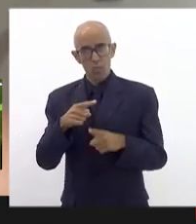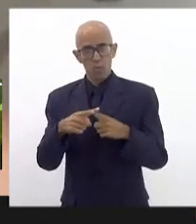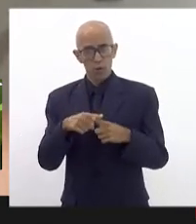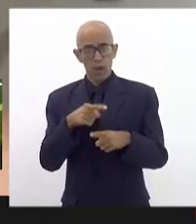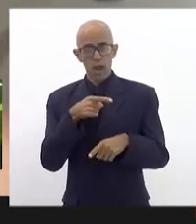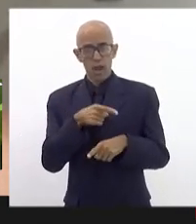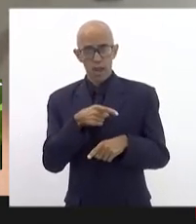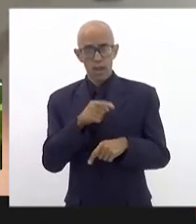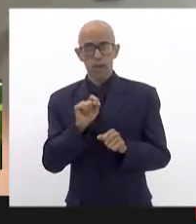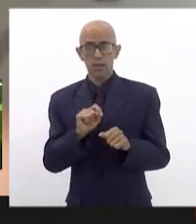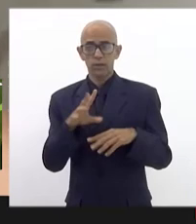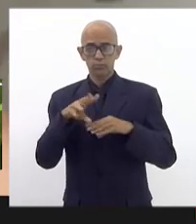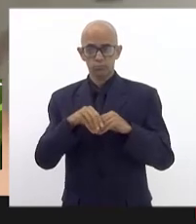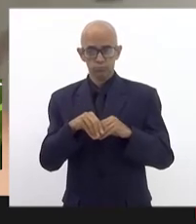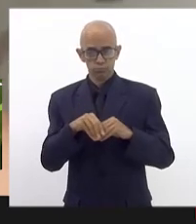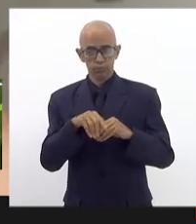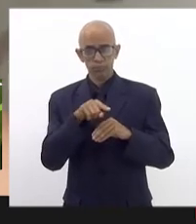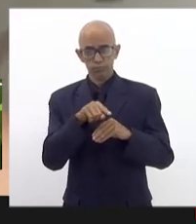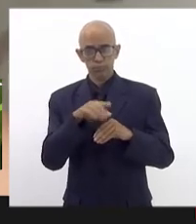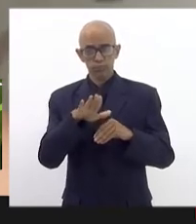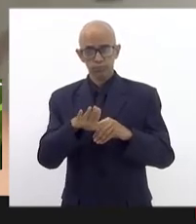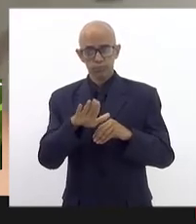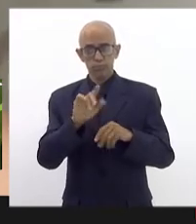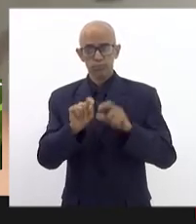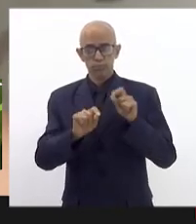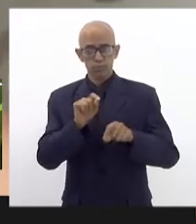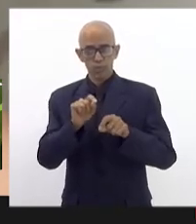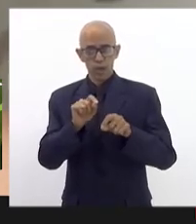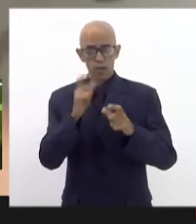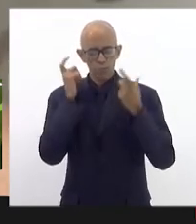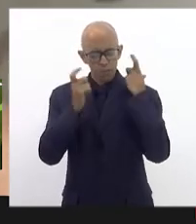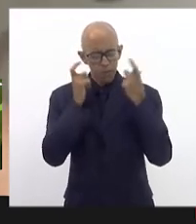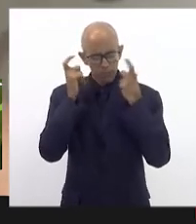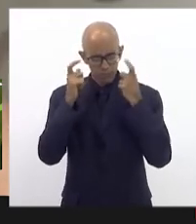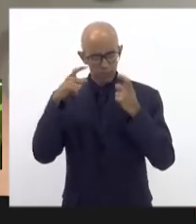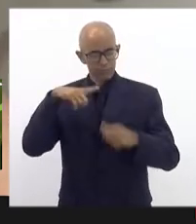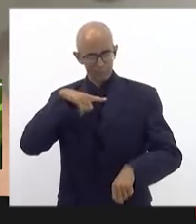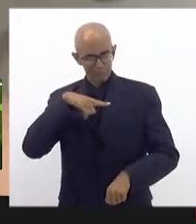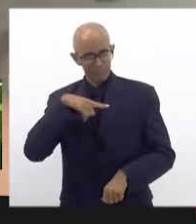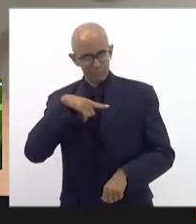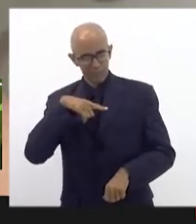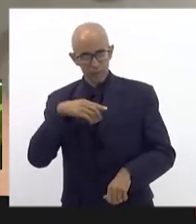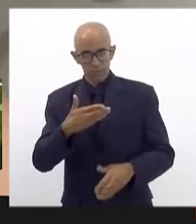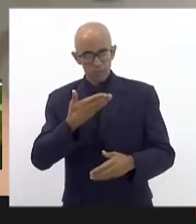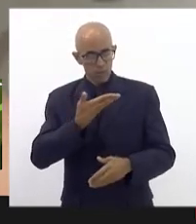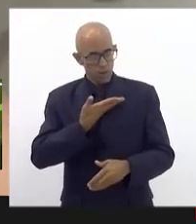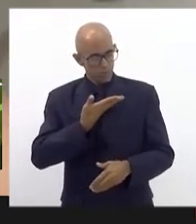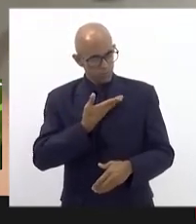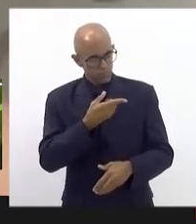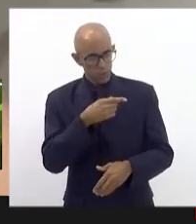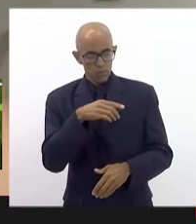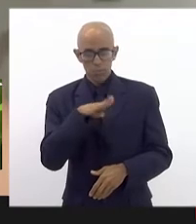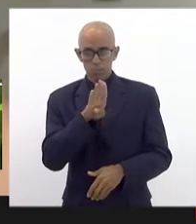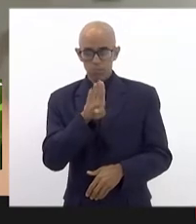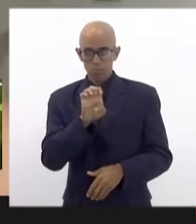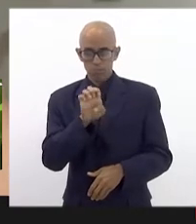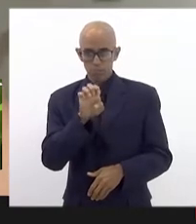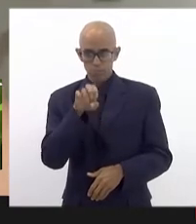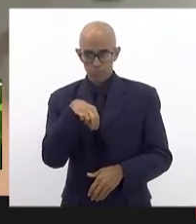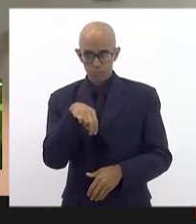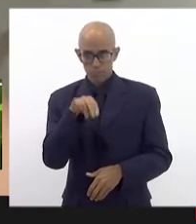ele contribui mais com uma preocupação muito grande. Querido amigo Benito Paré, né, que